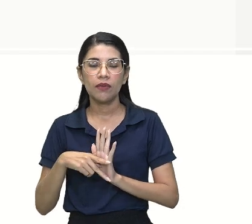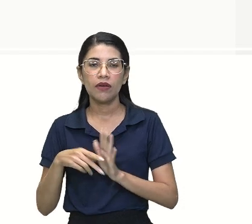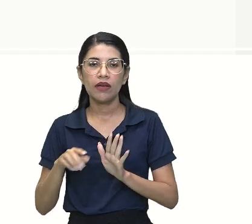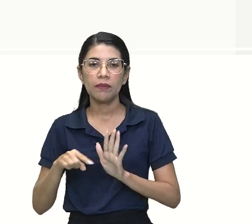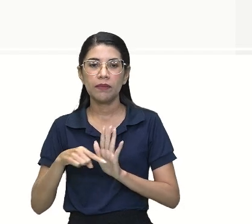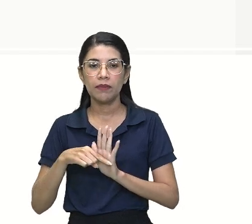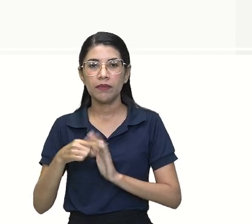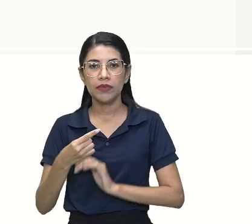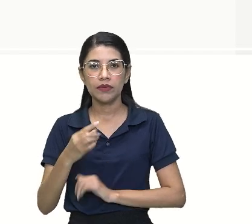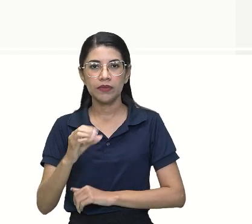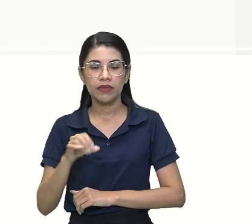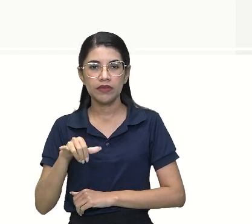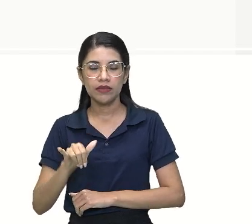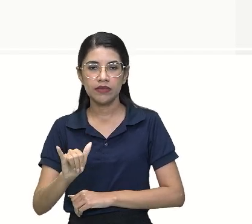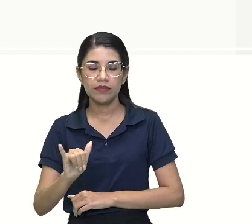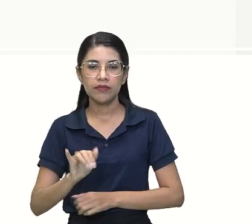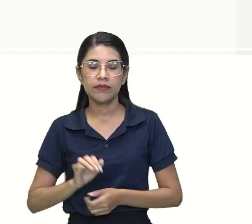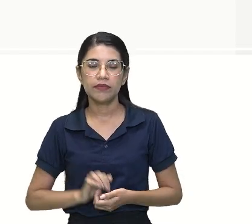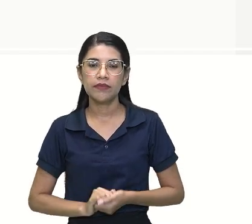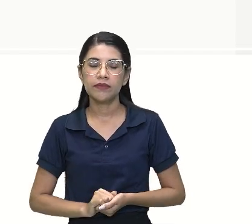10y.